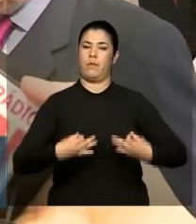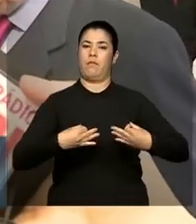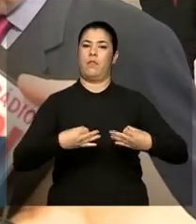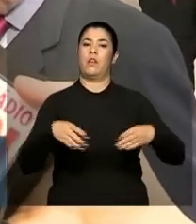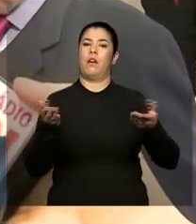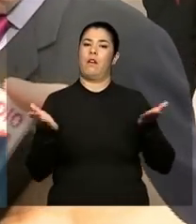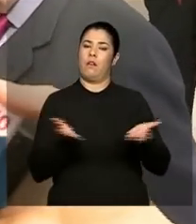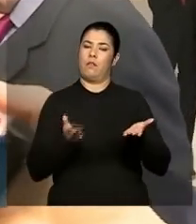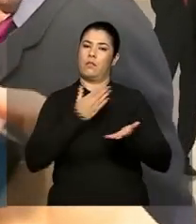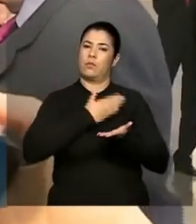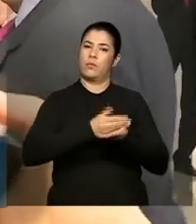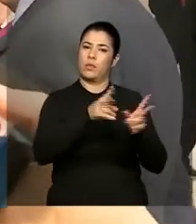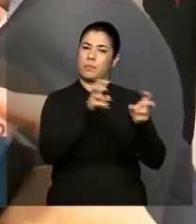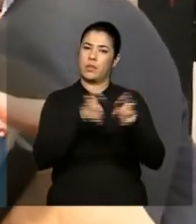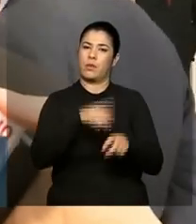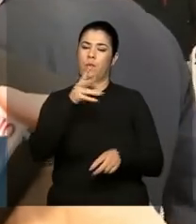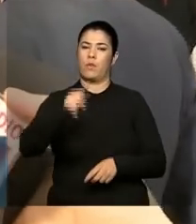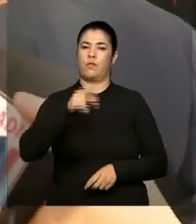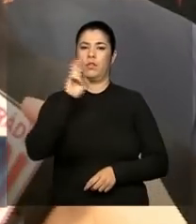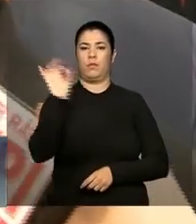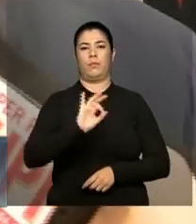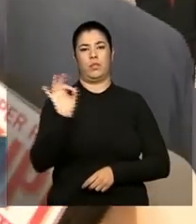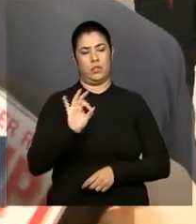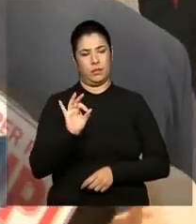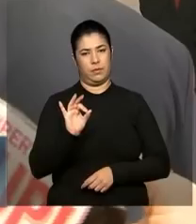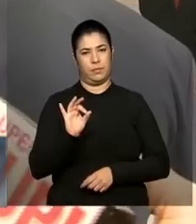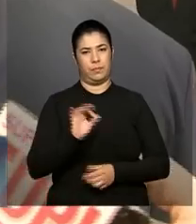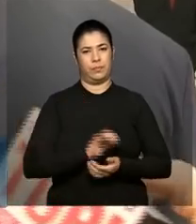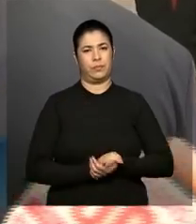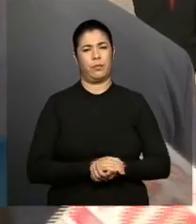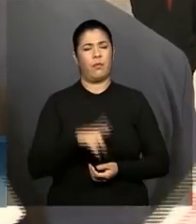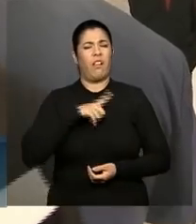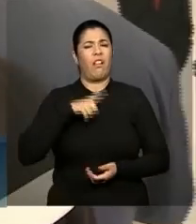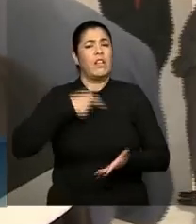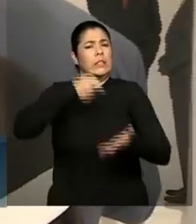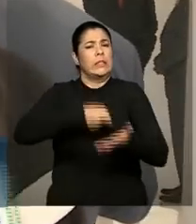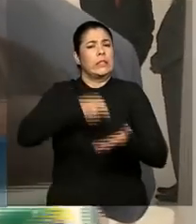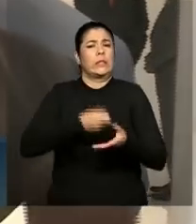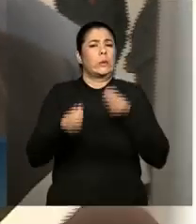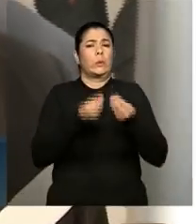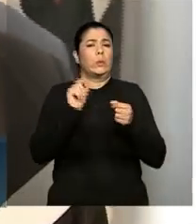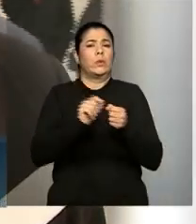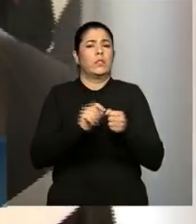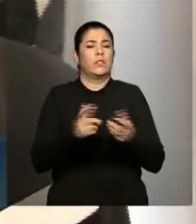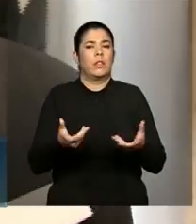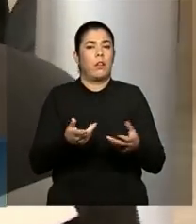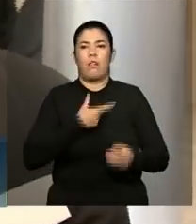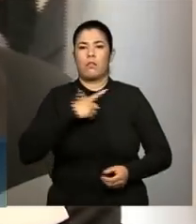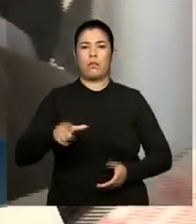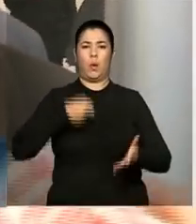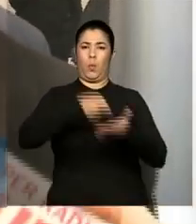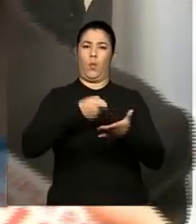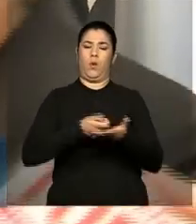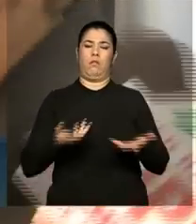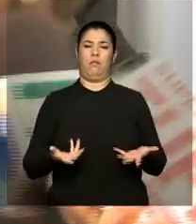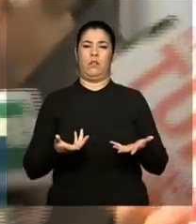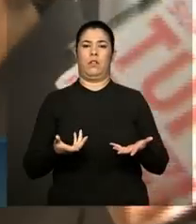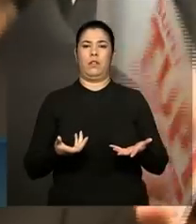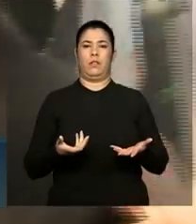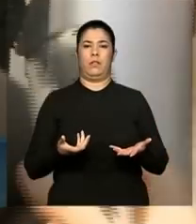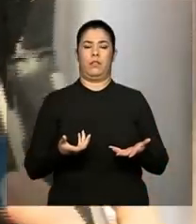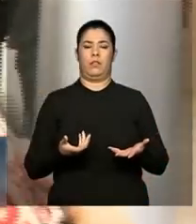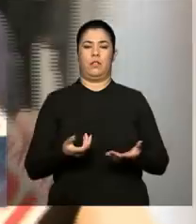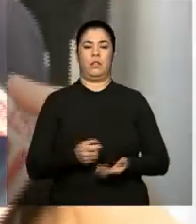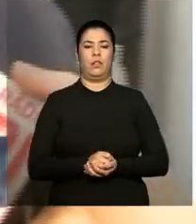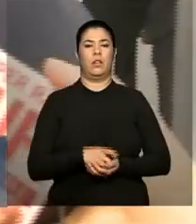de agora olhar os 4,5%. É isso que nós falamos. Muita resistência. Não vai ter, não. Vai, o governo pode modificar